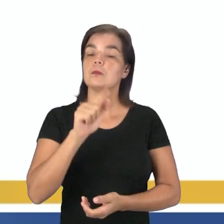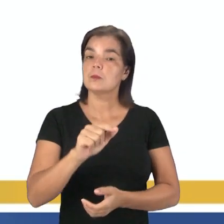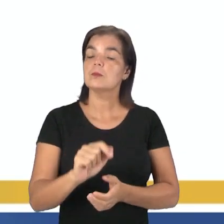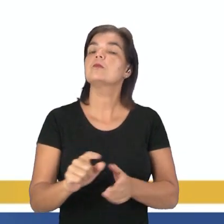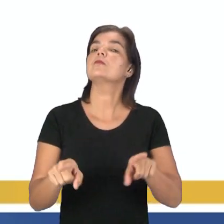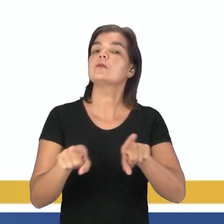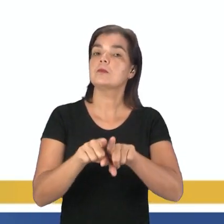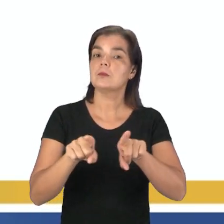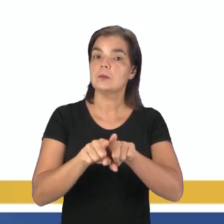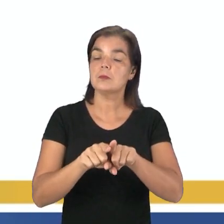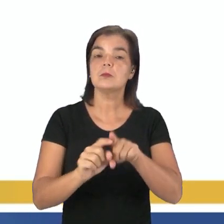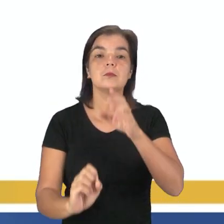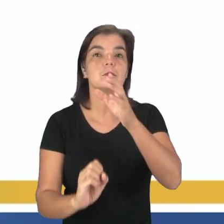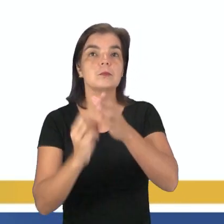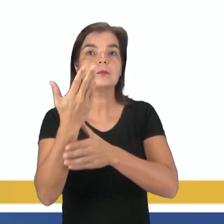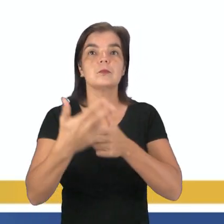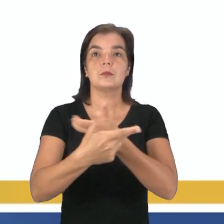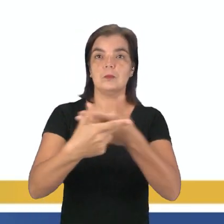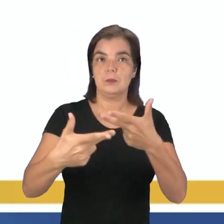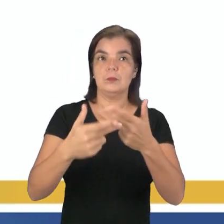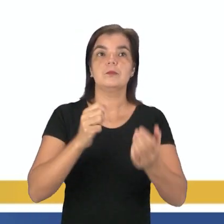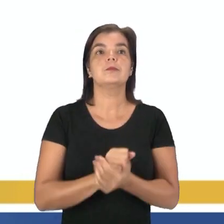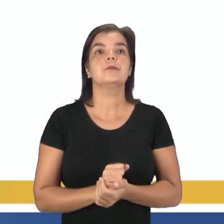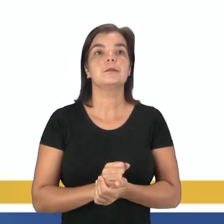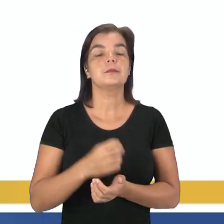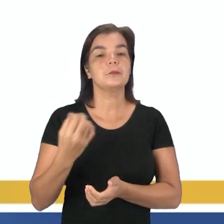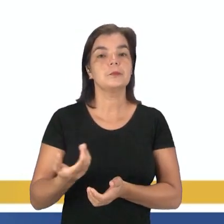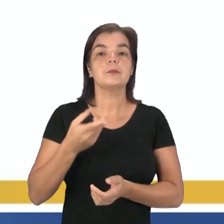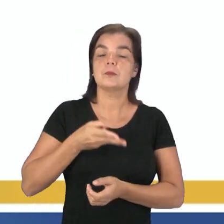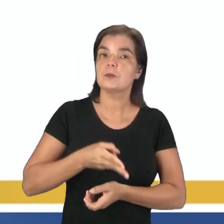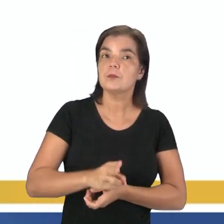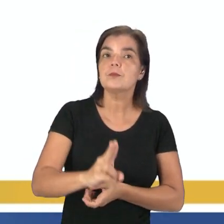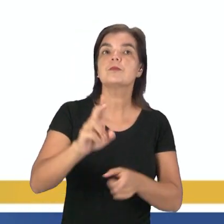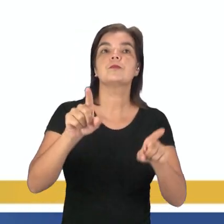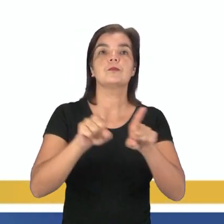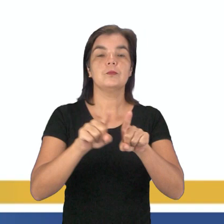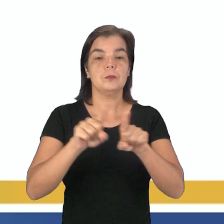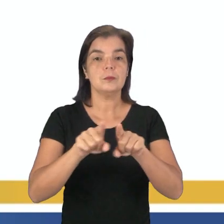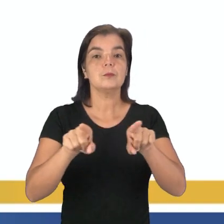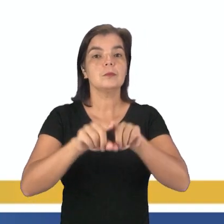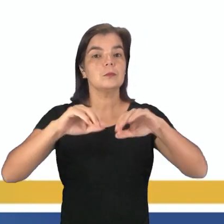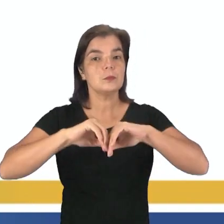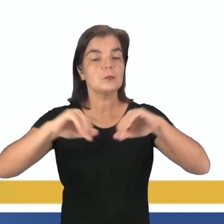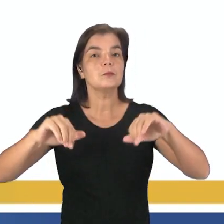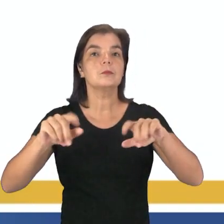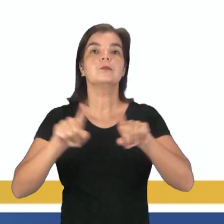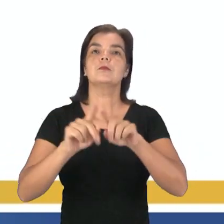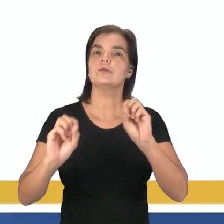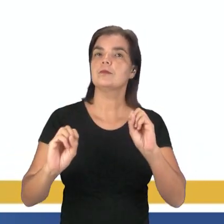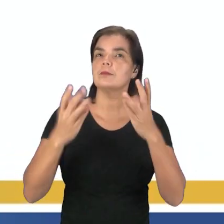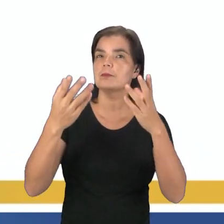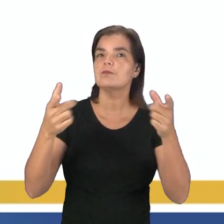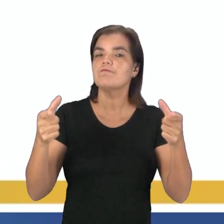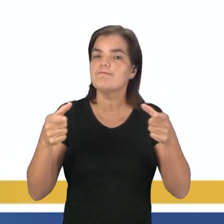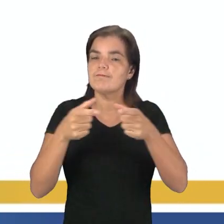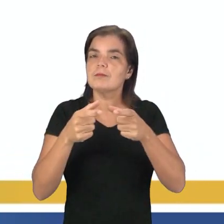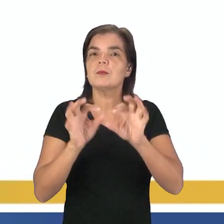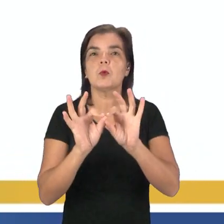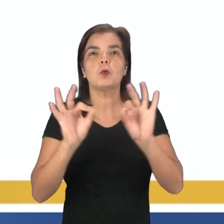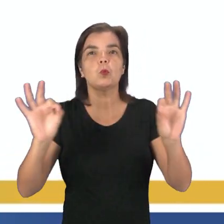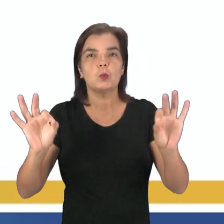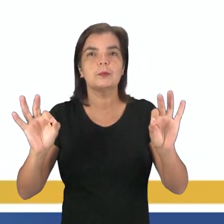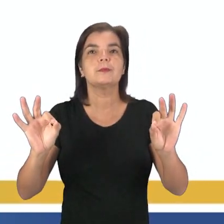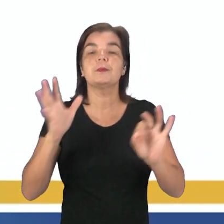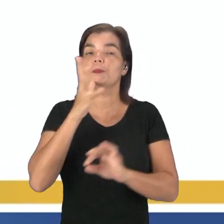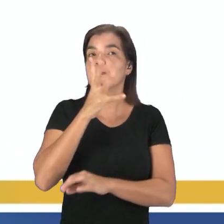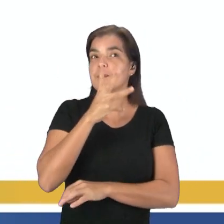que é estabelecido pelos acontecimentos históricos. É marcado pelas continuidades e rupturas, eventos de pequena